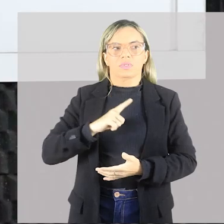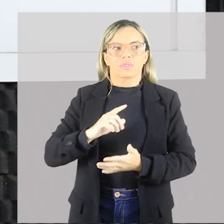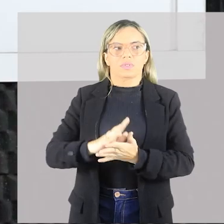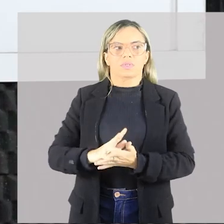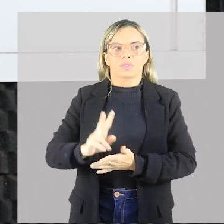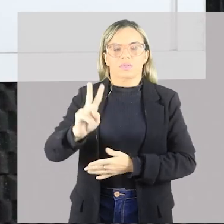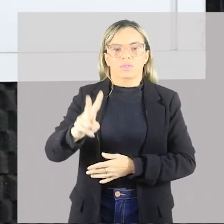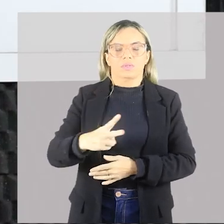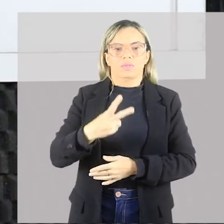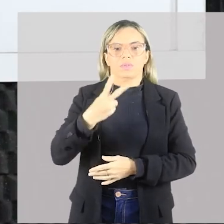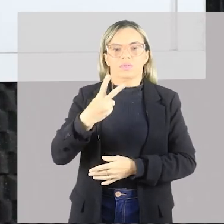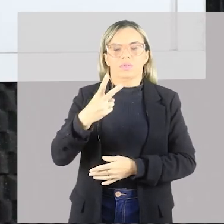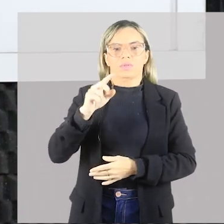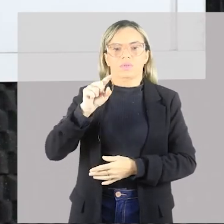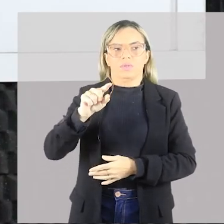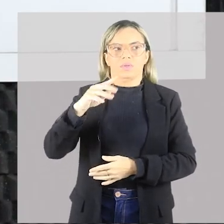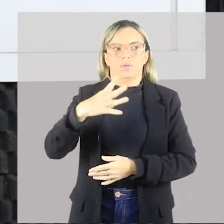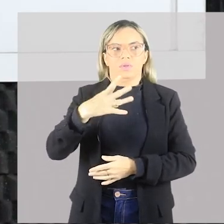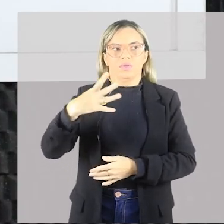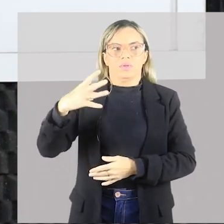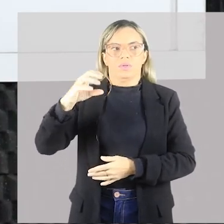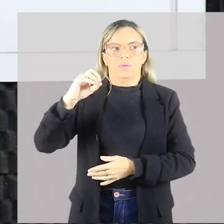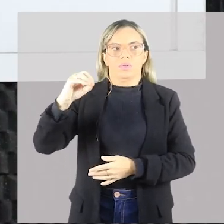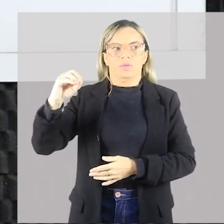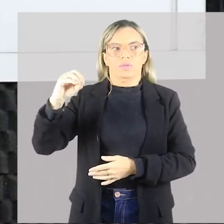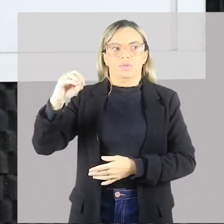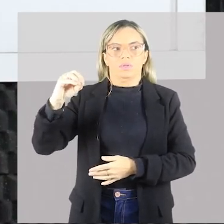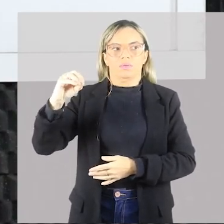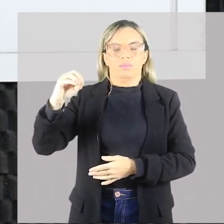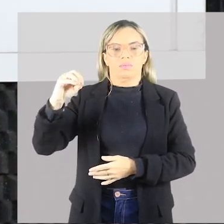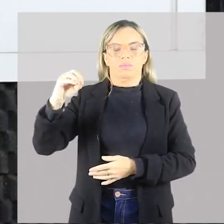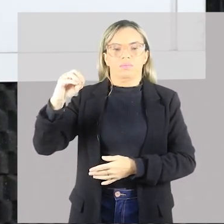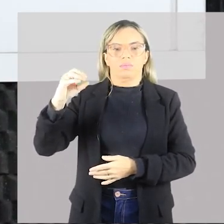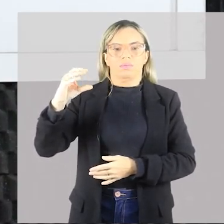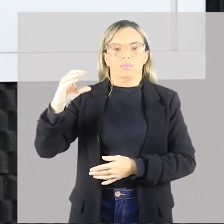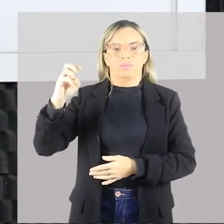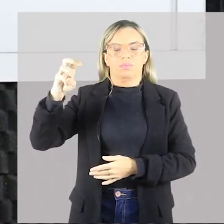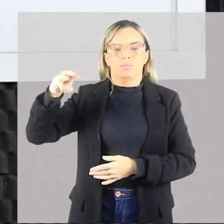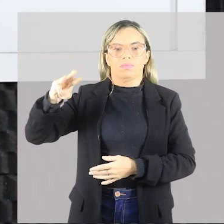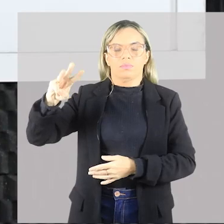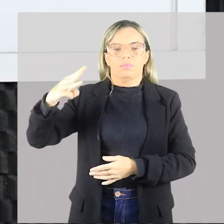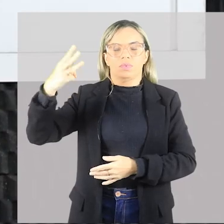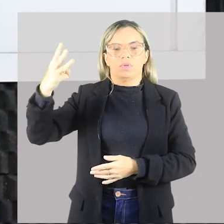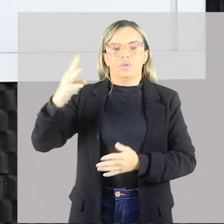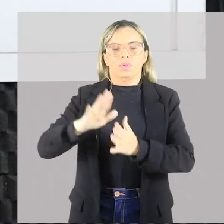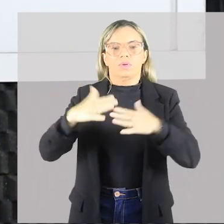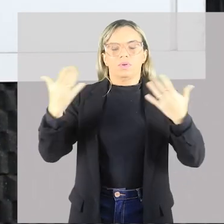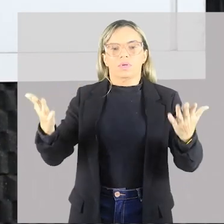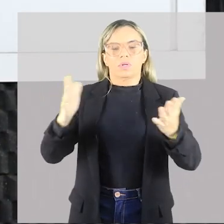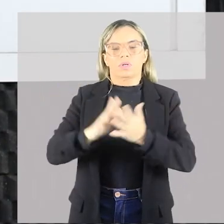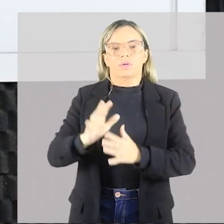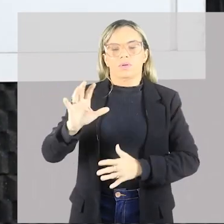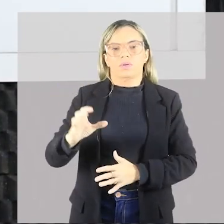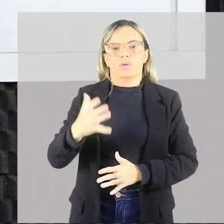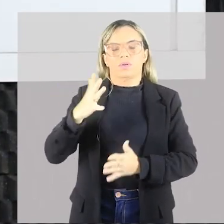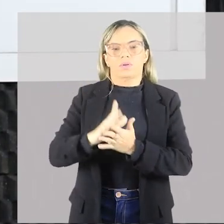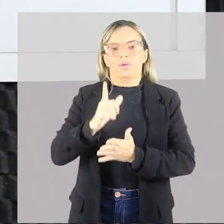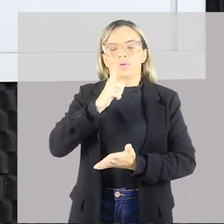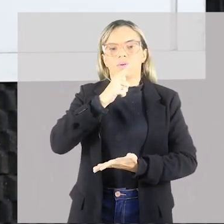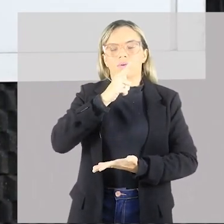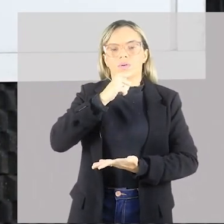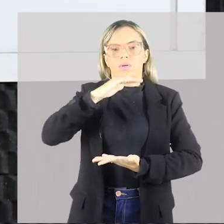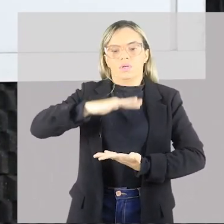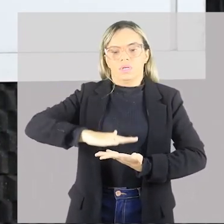2.400 centímetros cúbicos. E ele quer saber o que vai acontecer com o nível da água, né? Obviamente